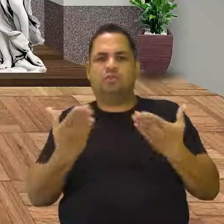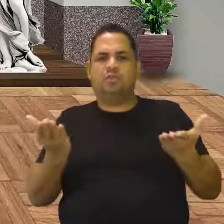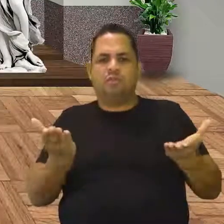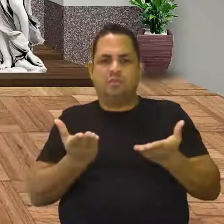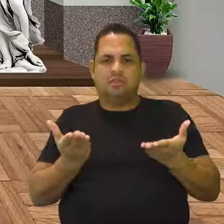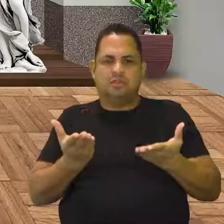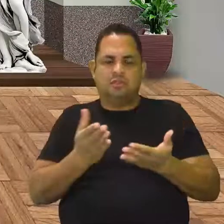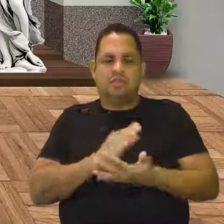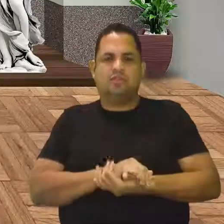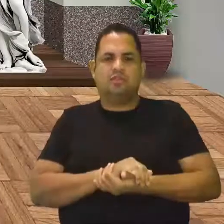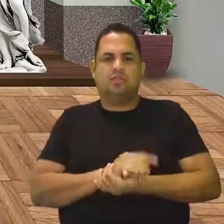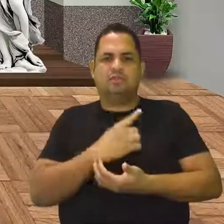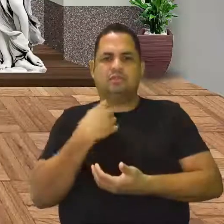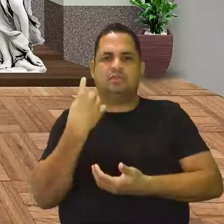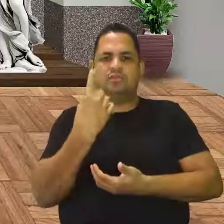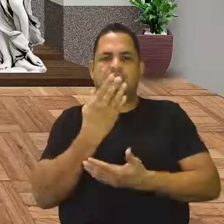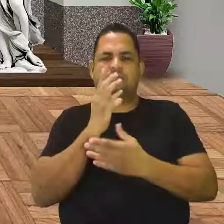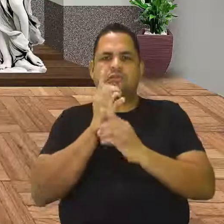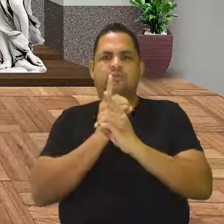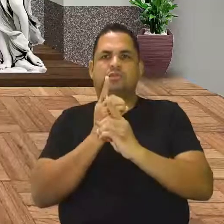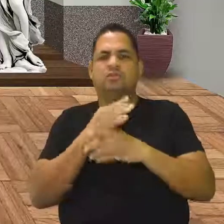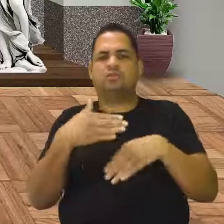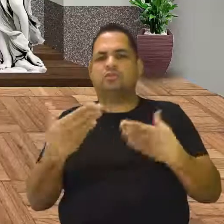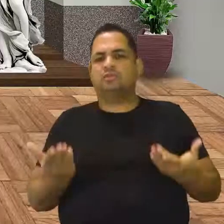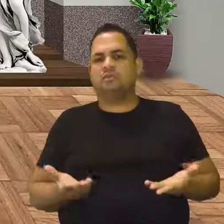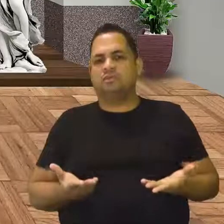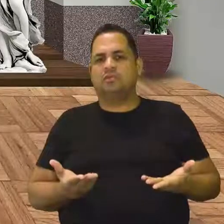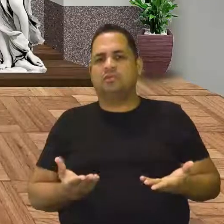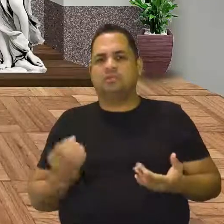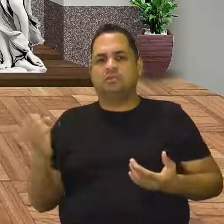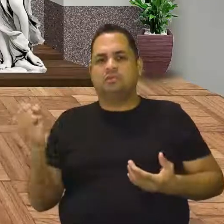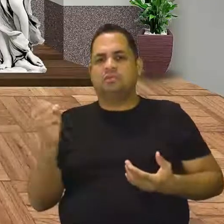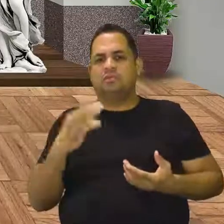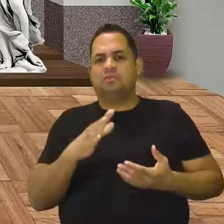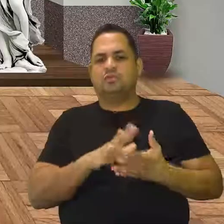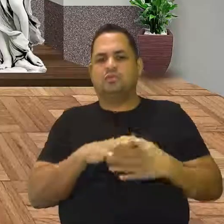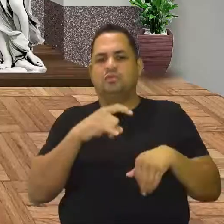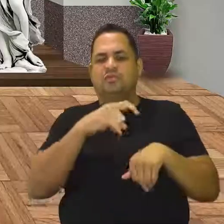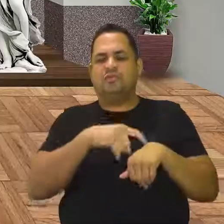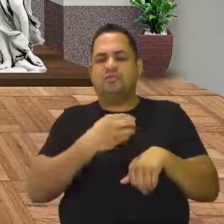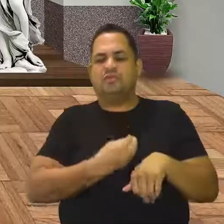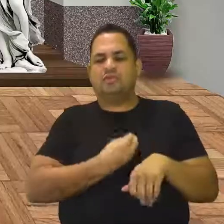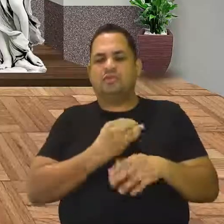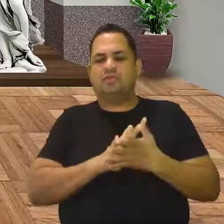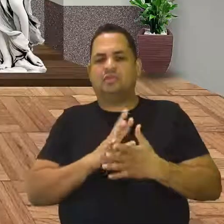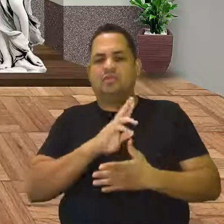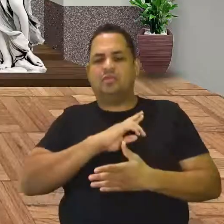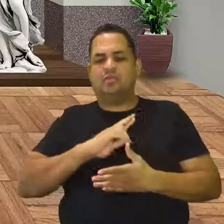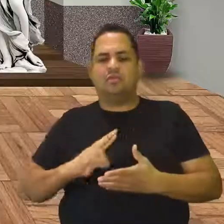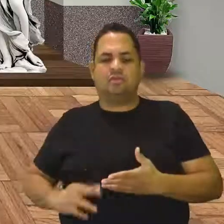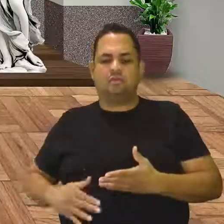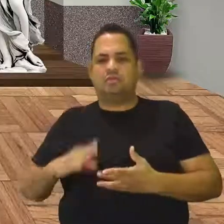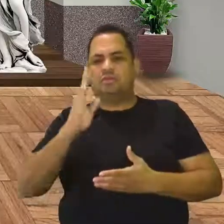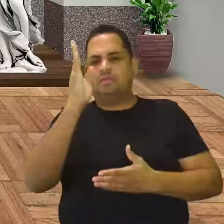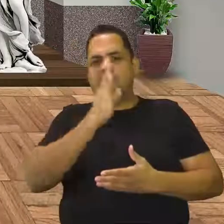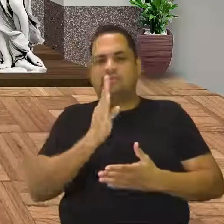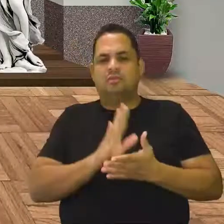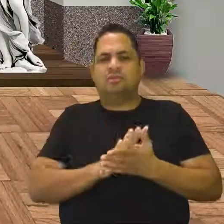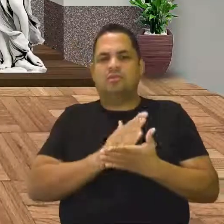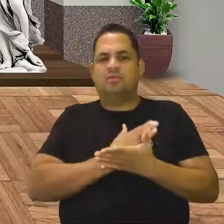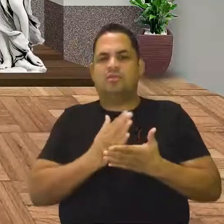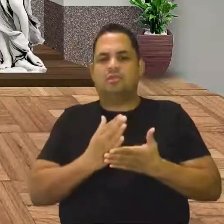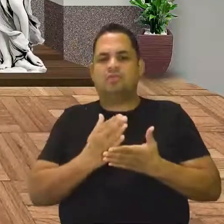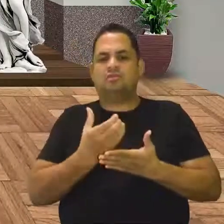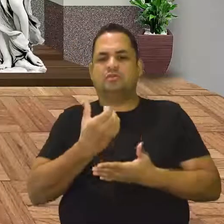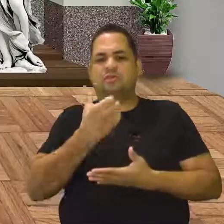Agora, nós nos deparamos com um novo momento da República Brasileira, que começa a partir de